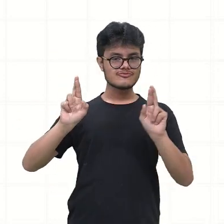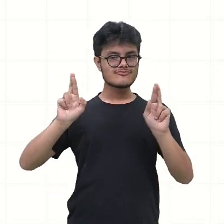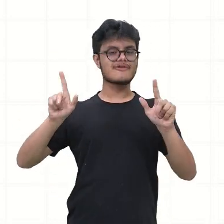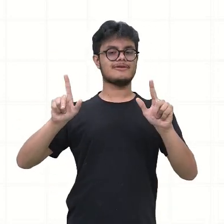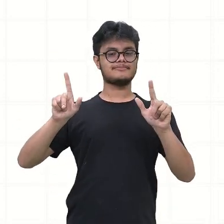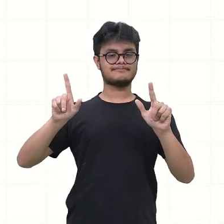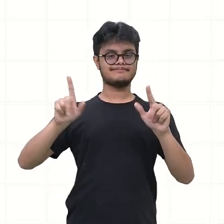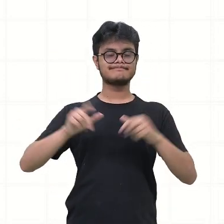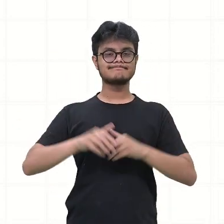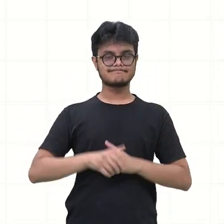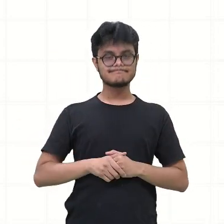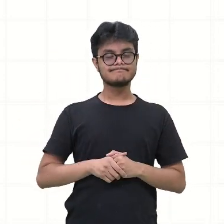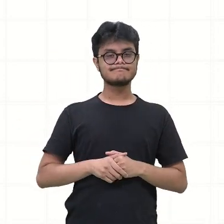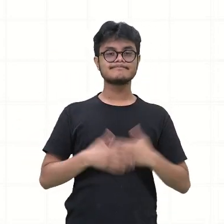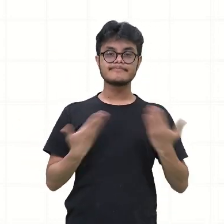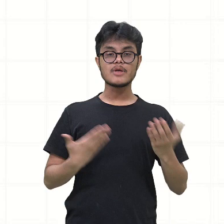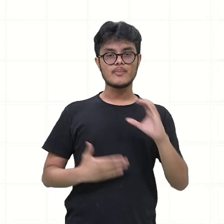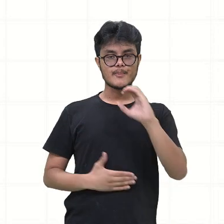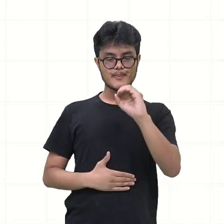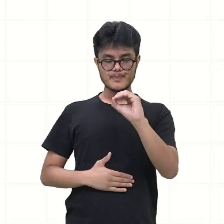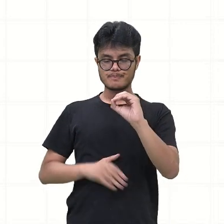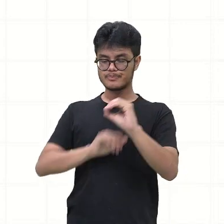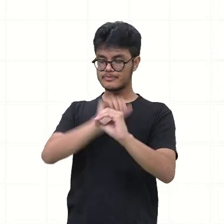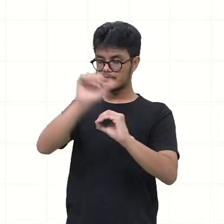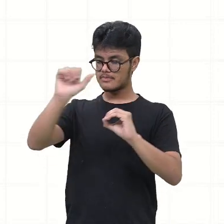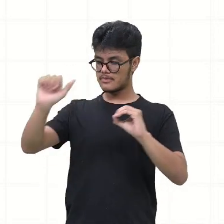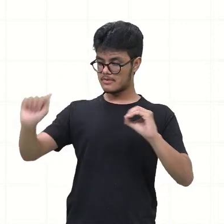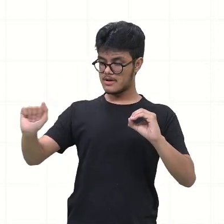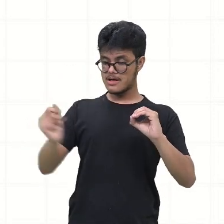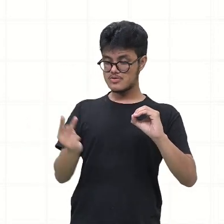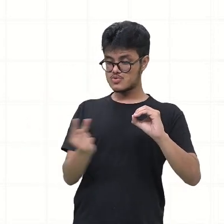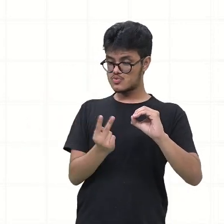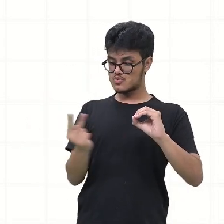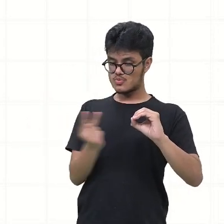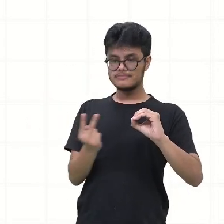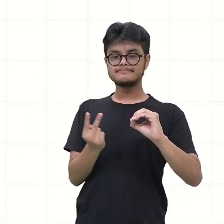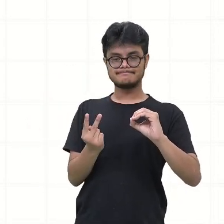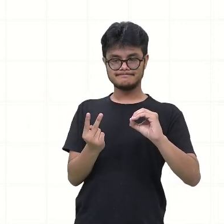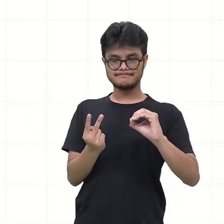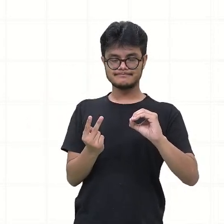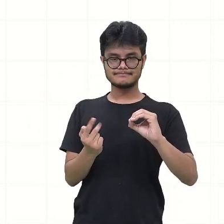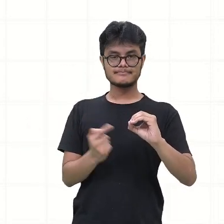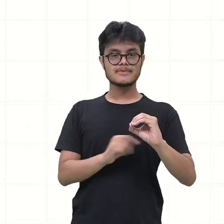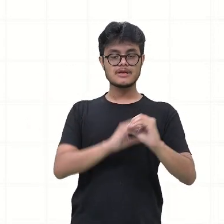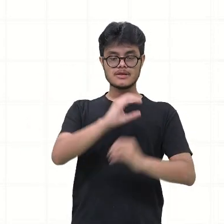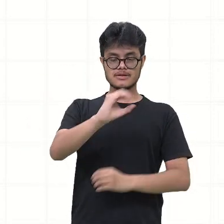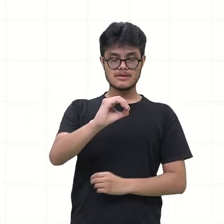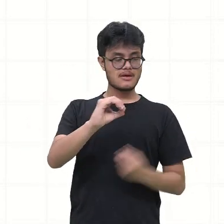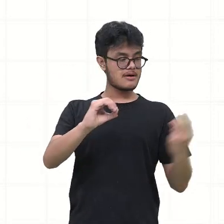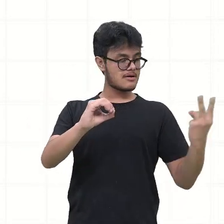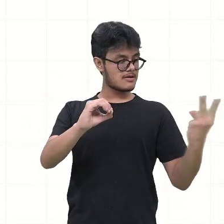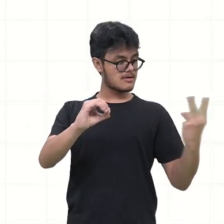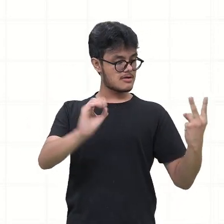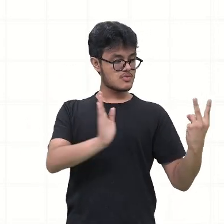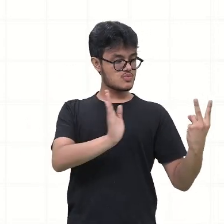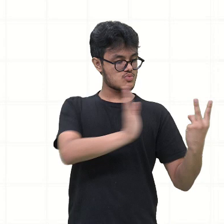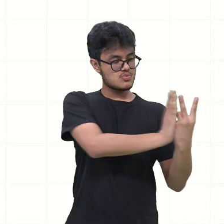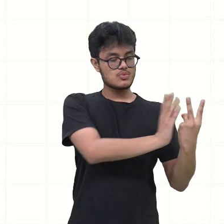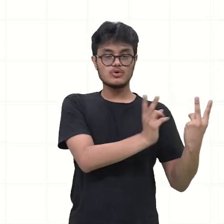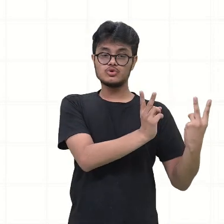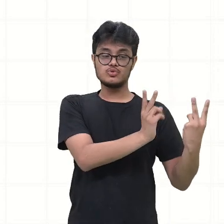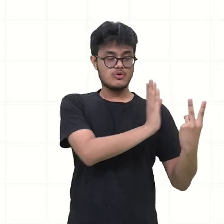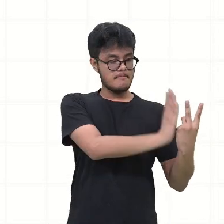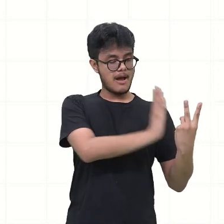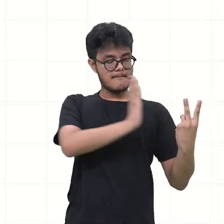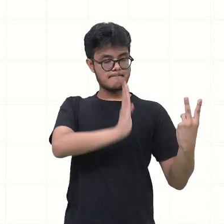2 unidades. E do 0 para o menos 2, eu também usei 2 unidades. Beleza? E, ó, por exemplo, se eu tivesse aqui